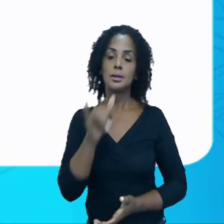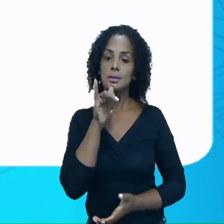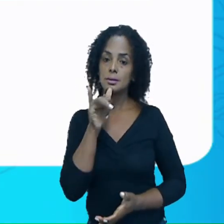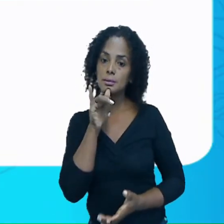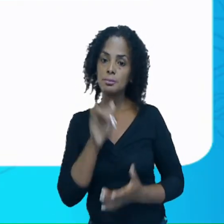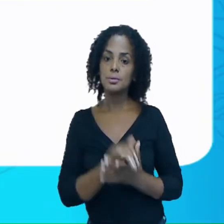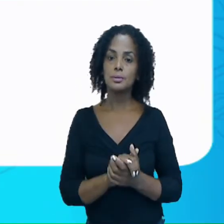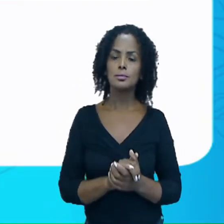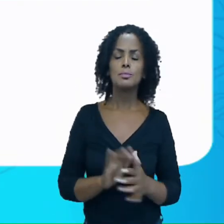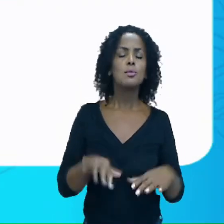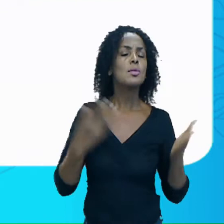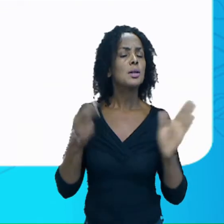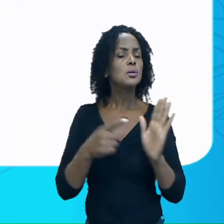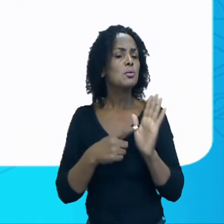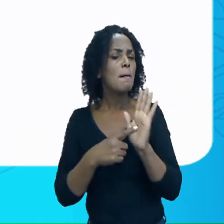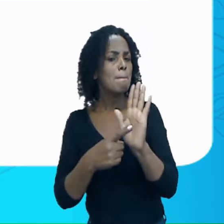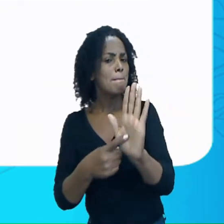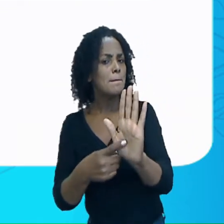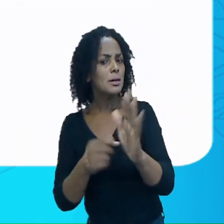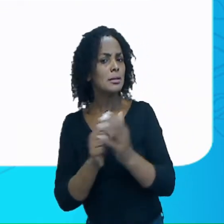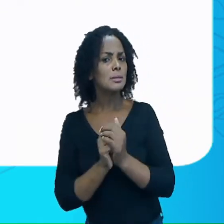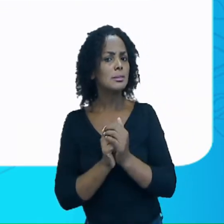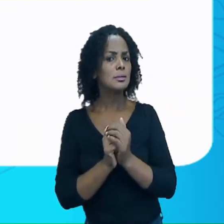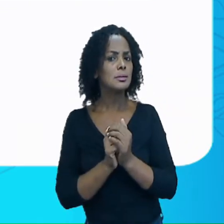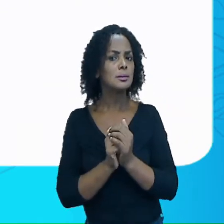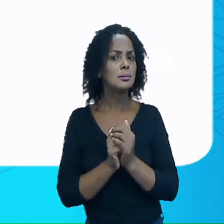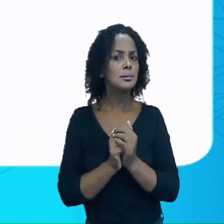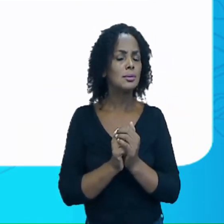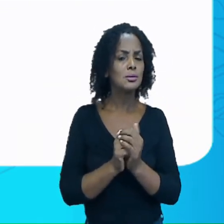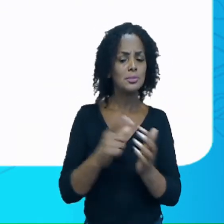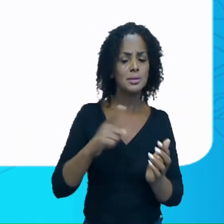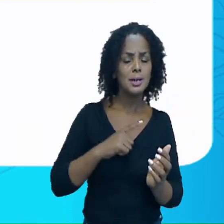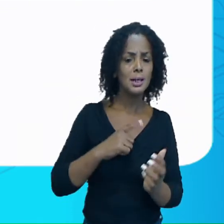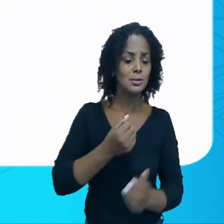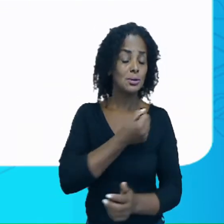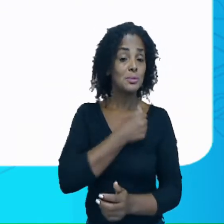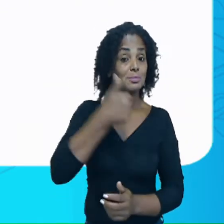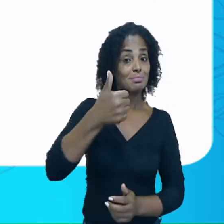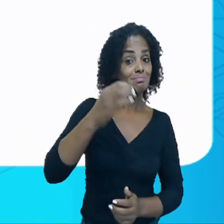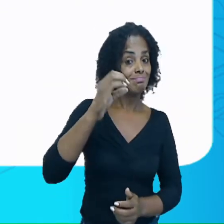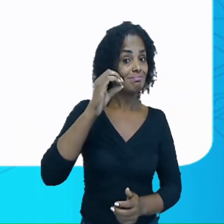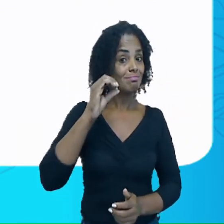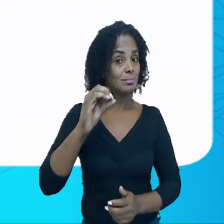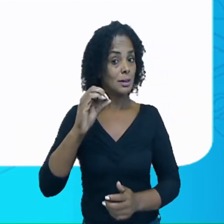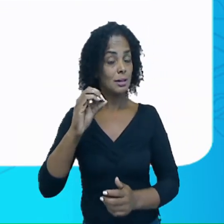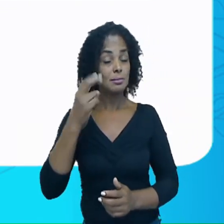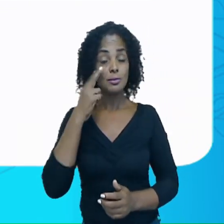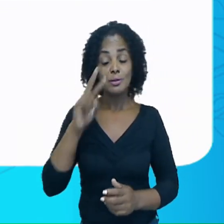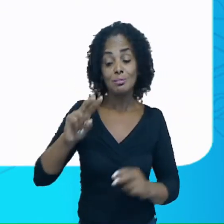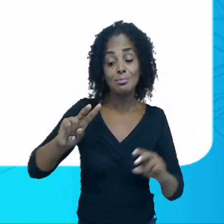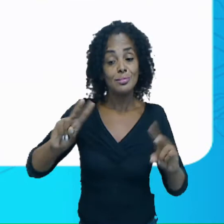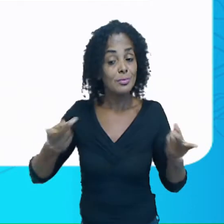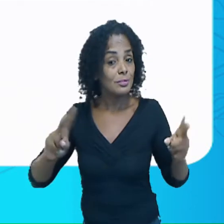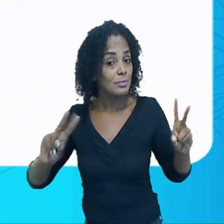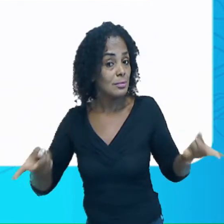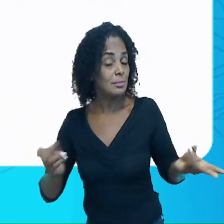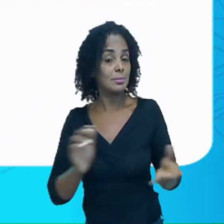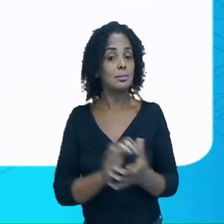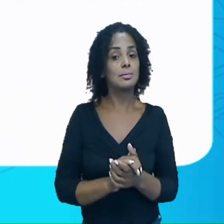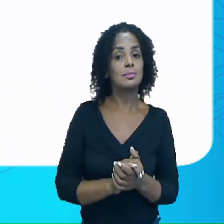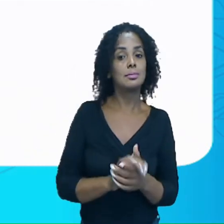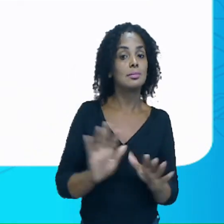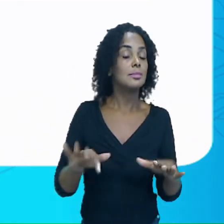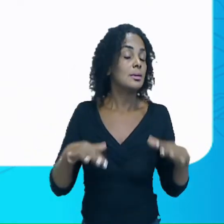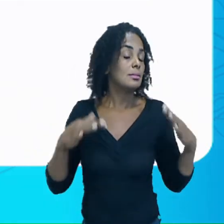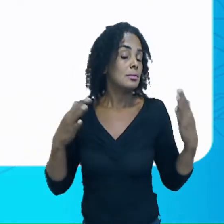Quando aparece aqui agora o algarismo 10, nós vamos ler de forma diferente, ok? Então,